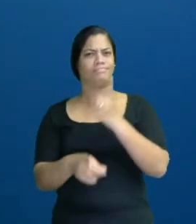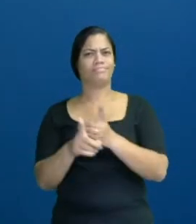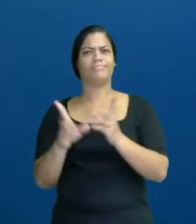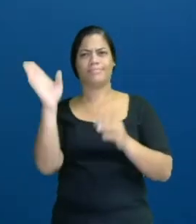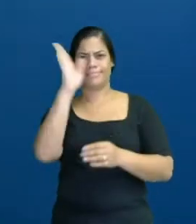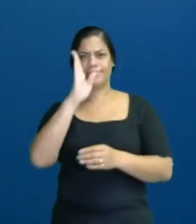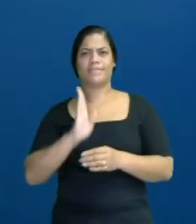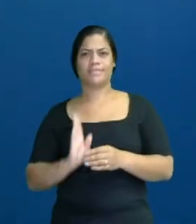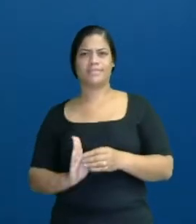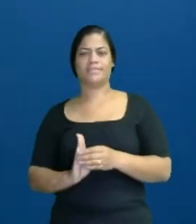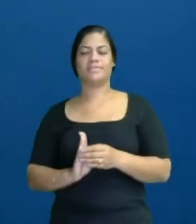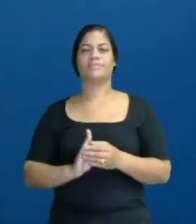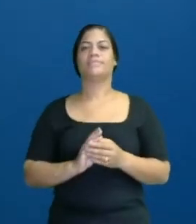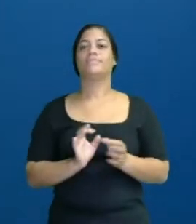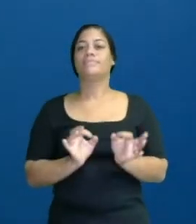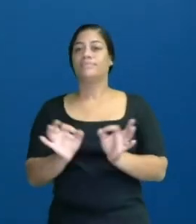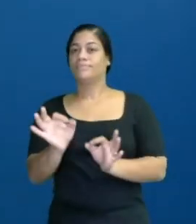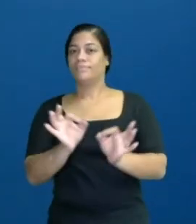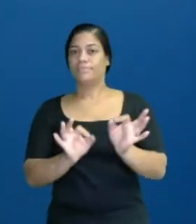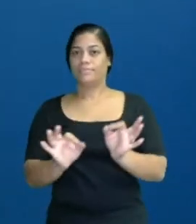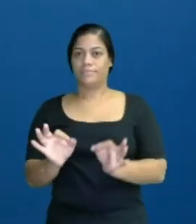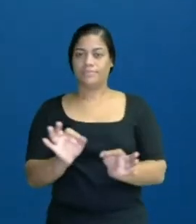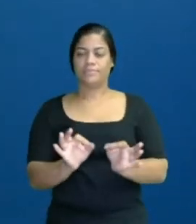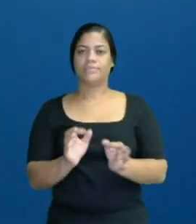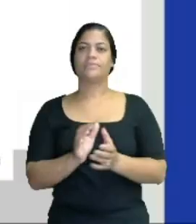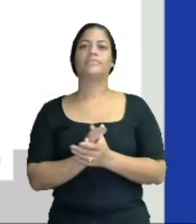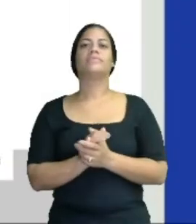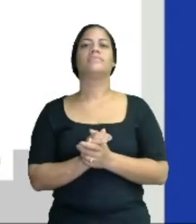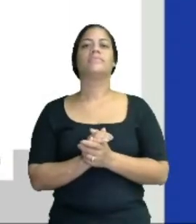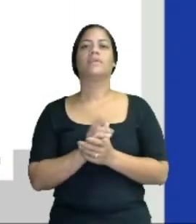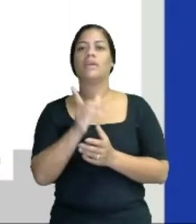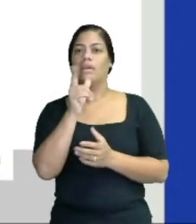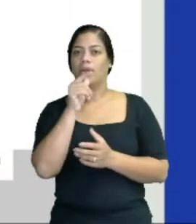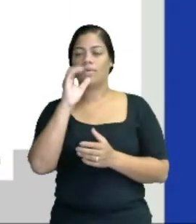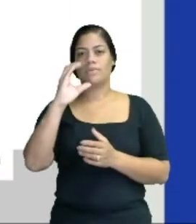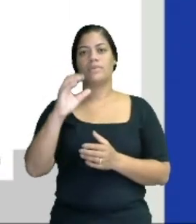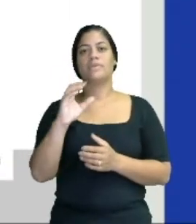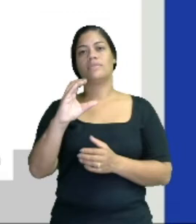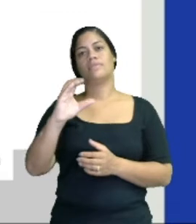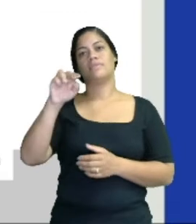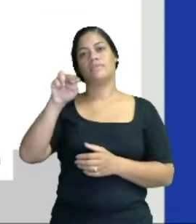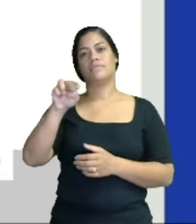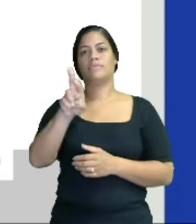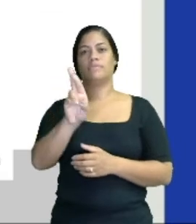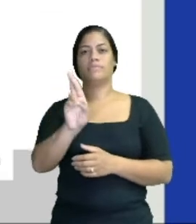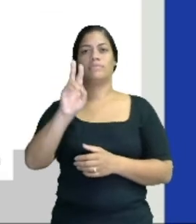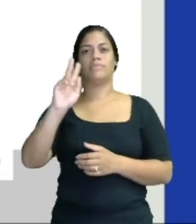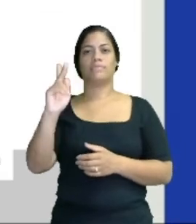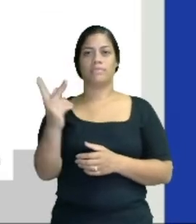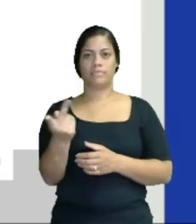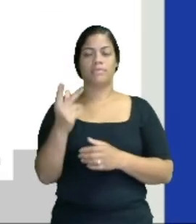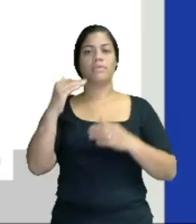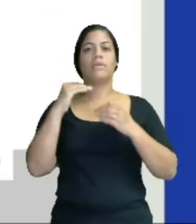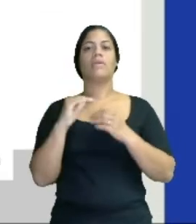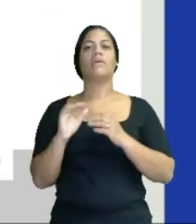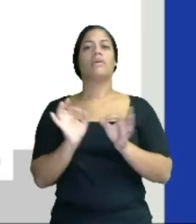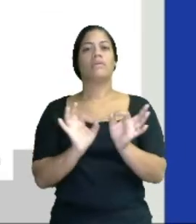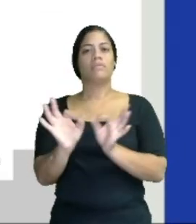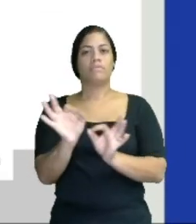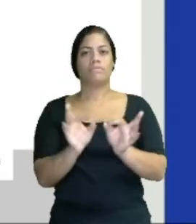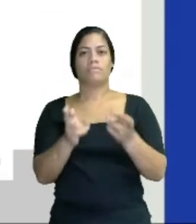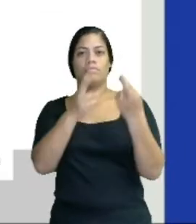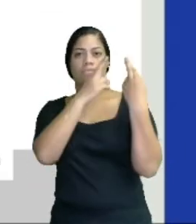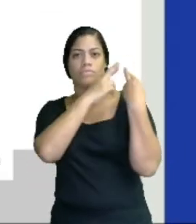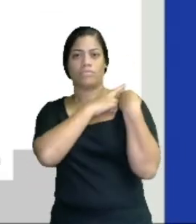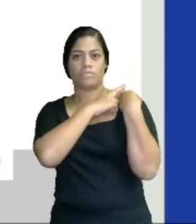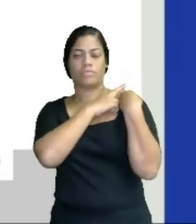Brasil, de acordo com o Conselho Nacional de Recursos Hídricos, o CNRH, órgão responsável pelo planejamento e